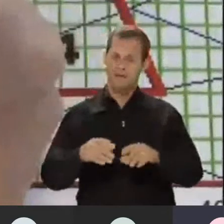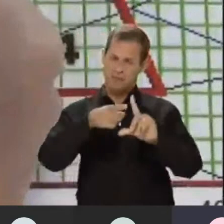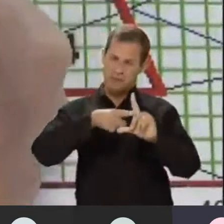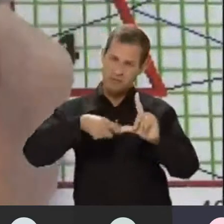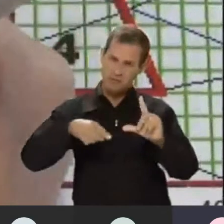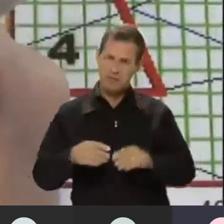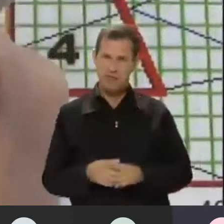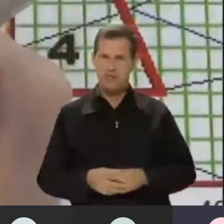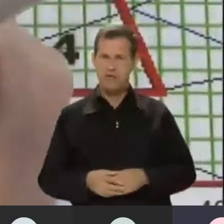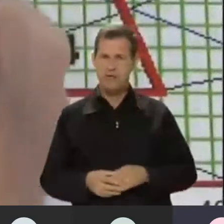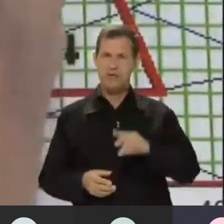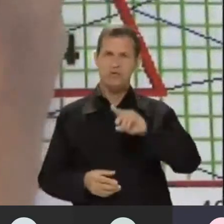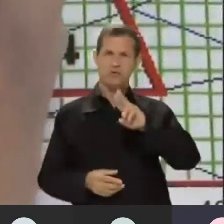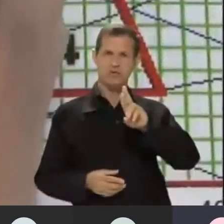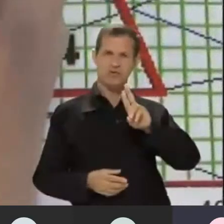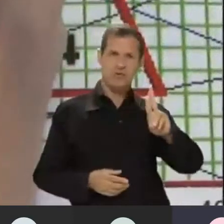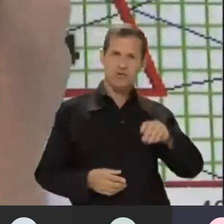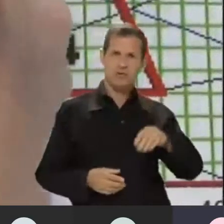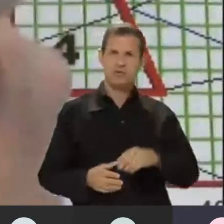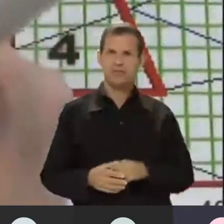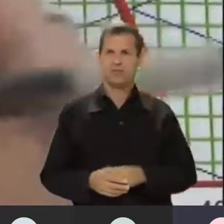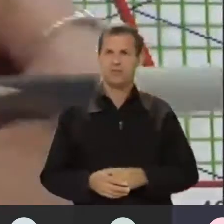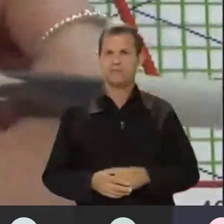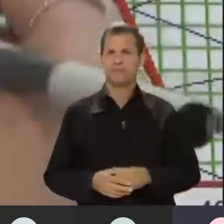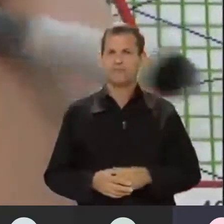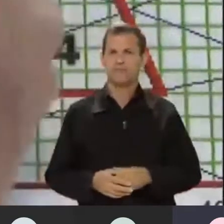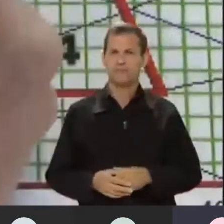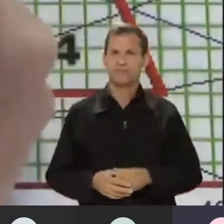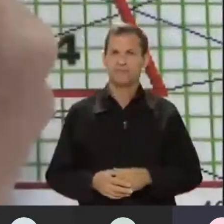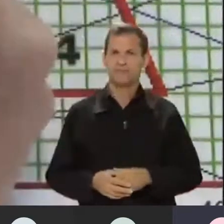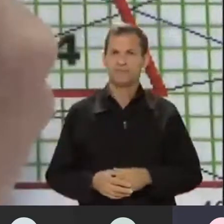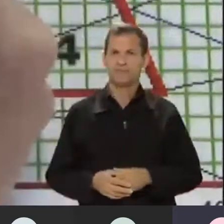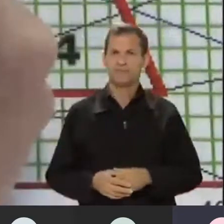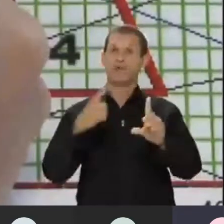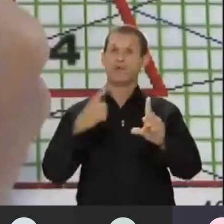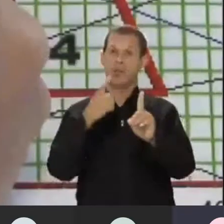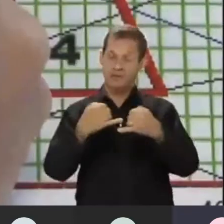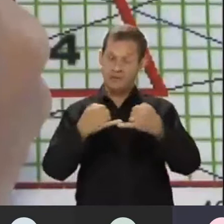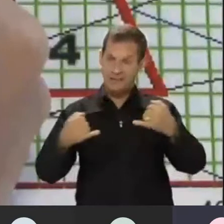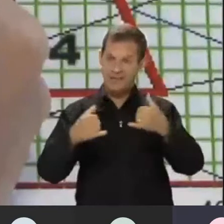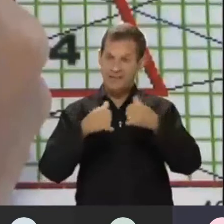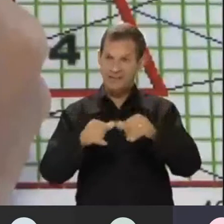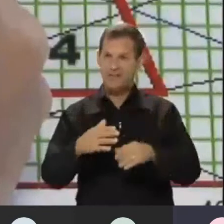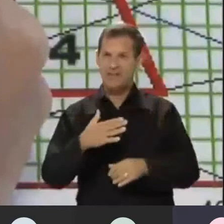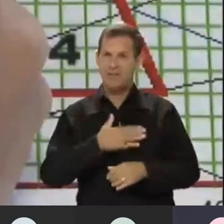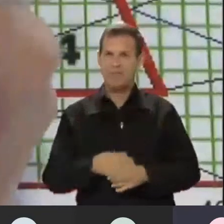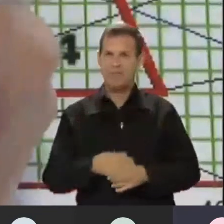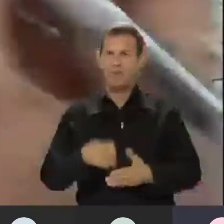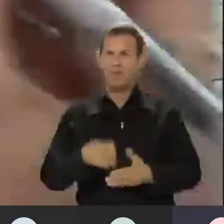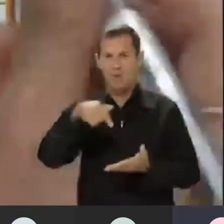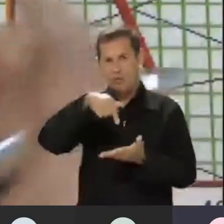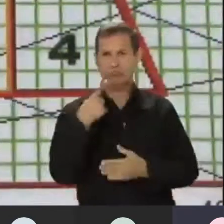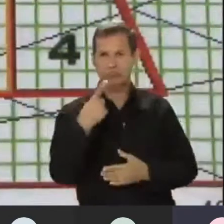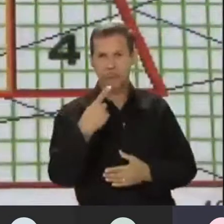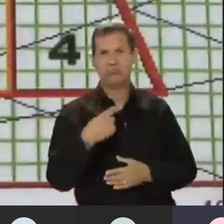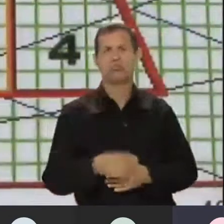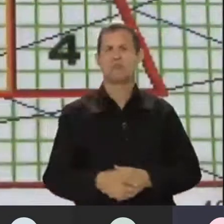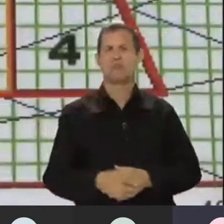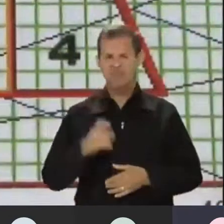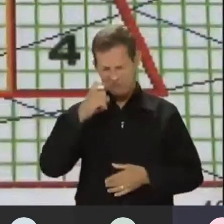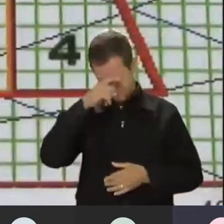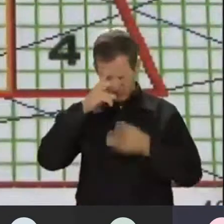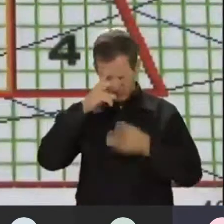essa minha curva de umidade relativa. Onde elas encontram vai ser esse meu ponto 1,